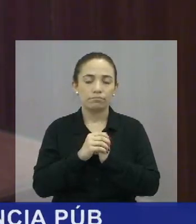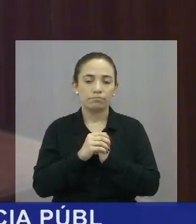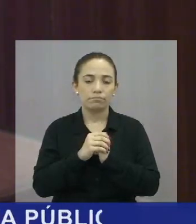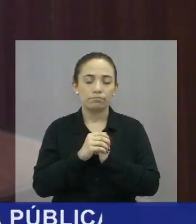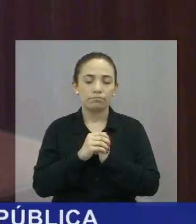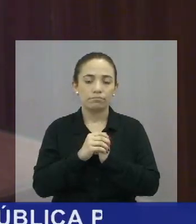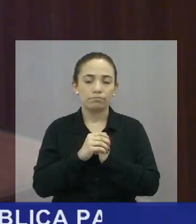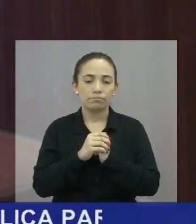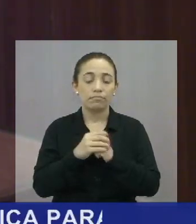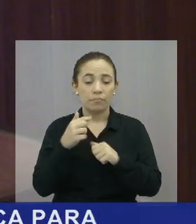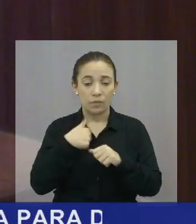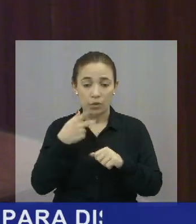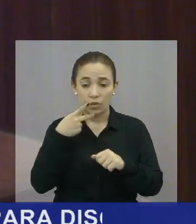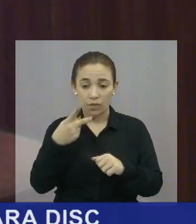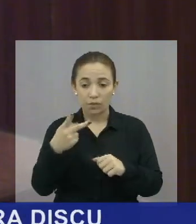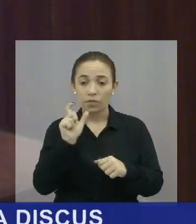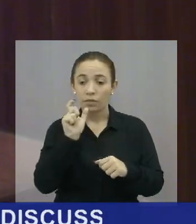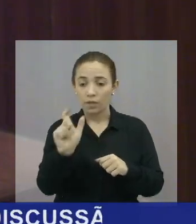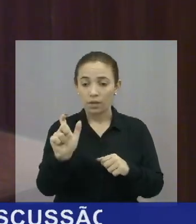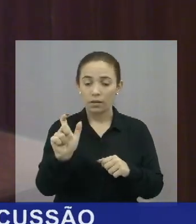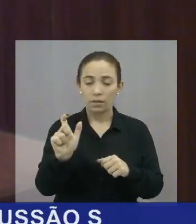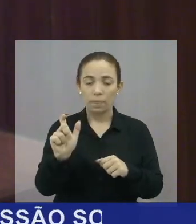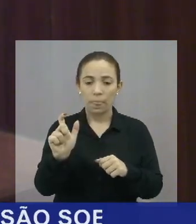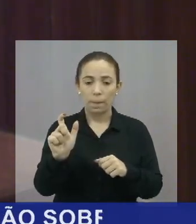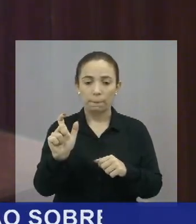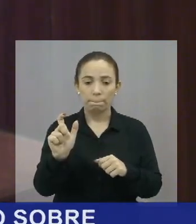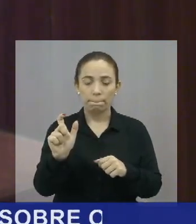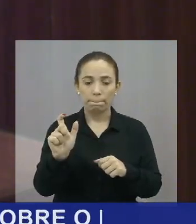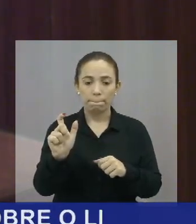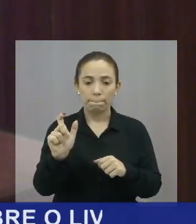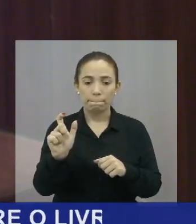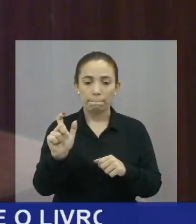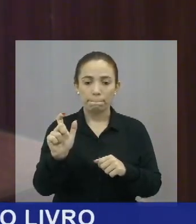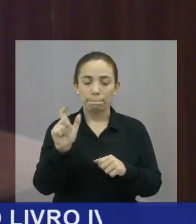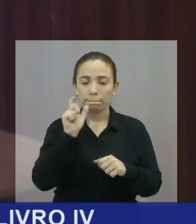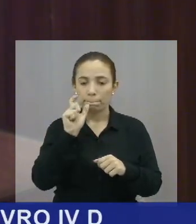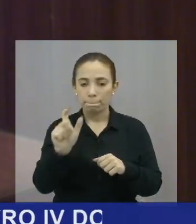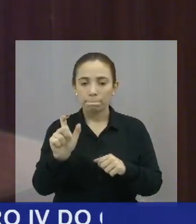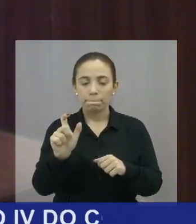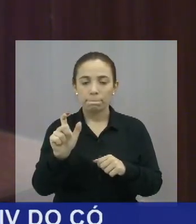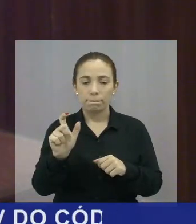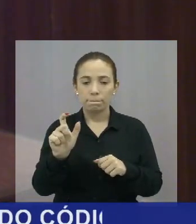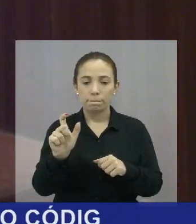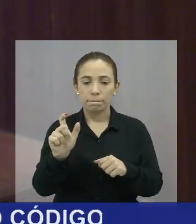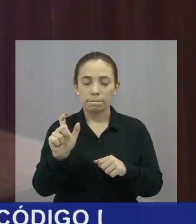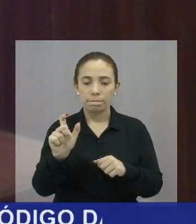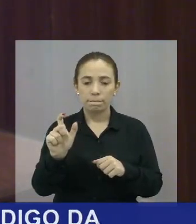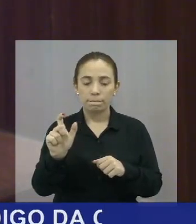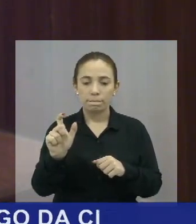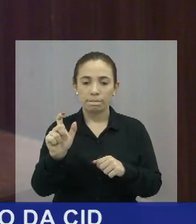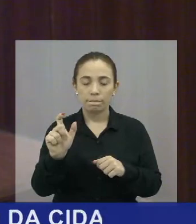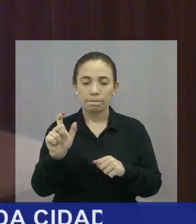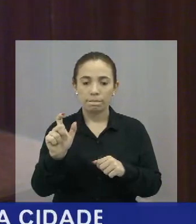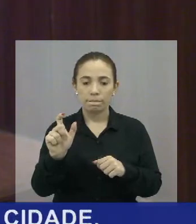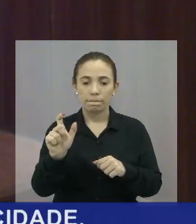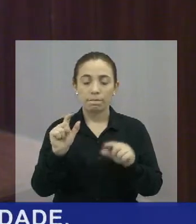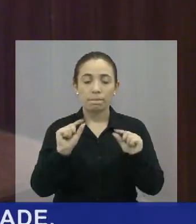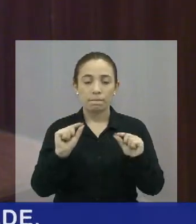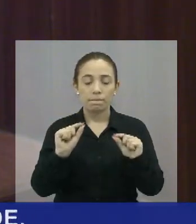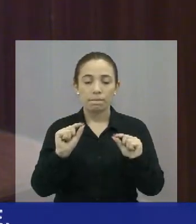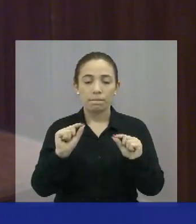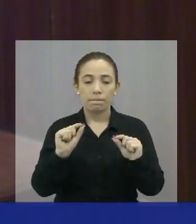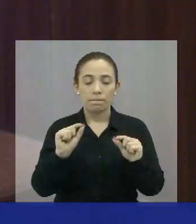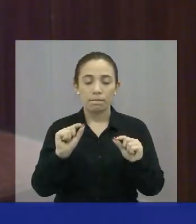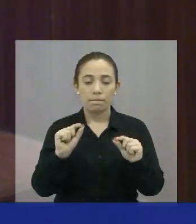o termo, não vou usar efluentes, mas eu vou usar um termo mais coloquial, uma água servida,